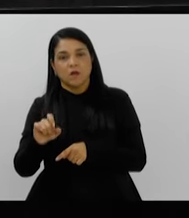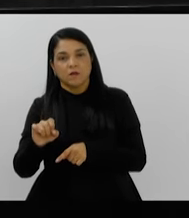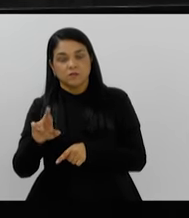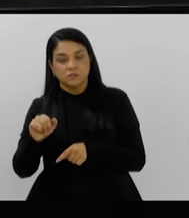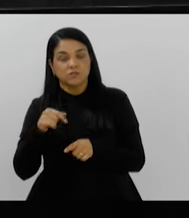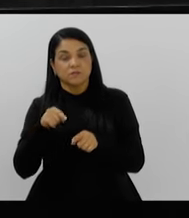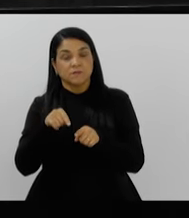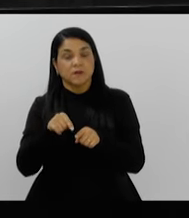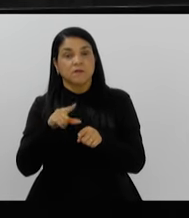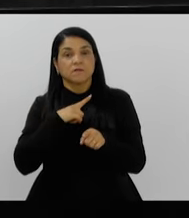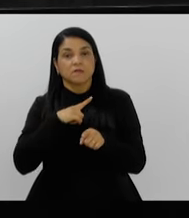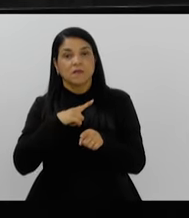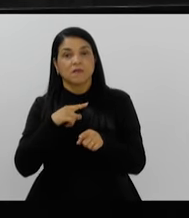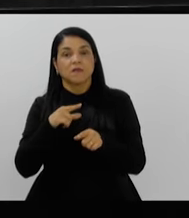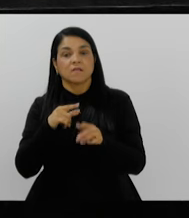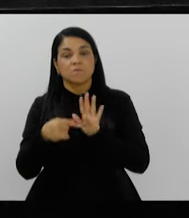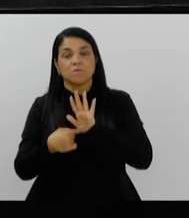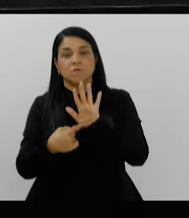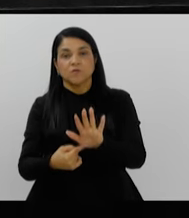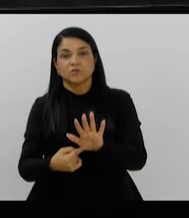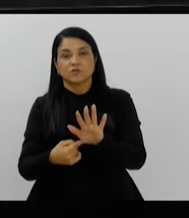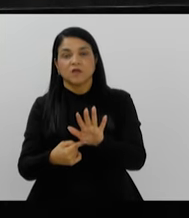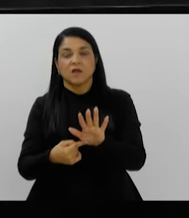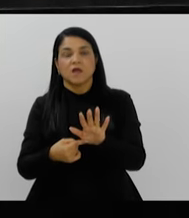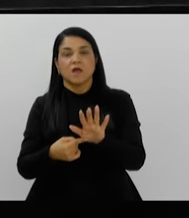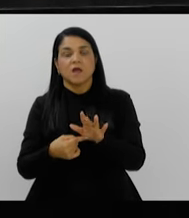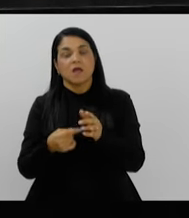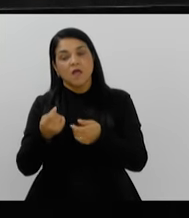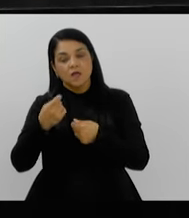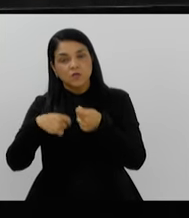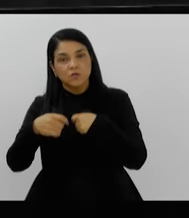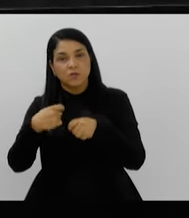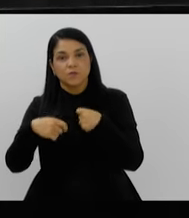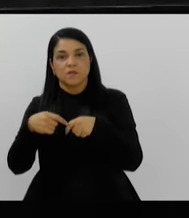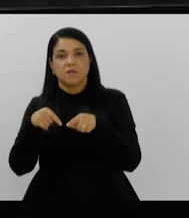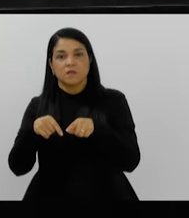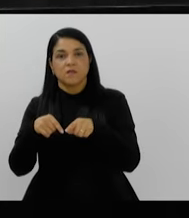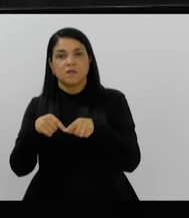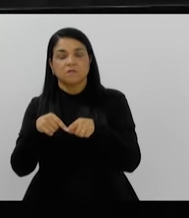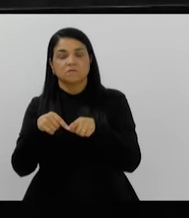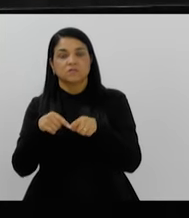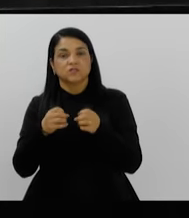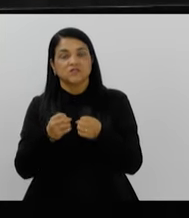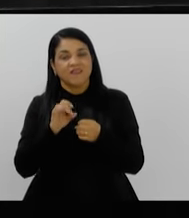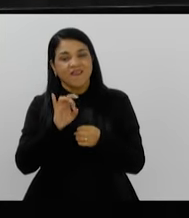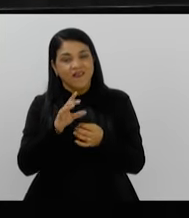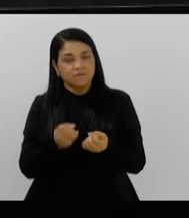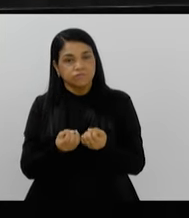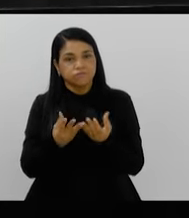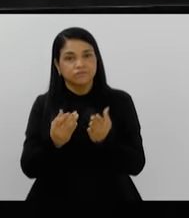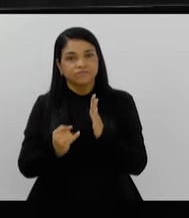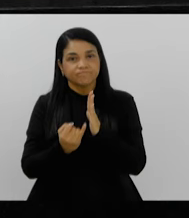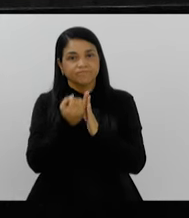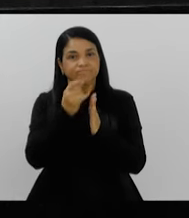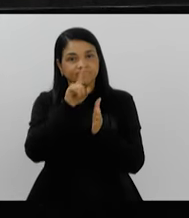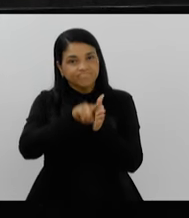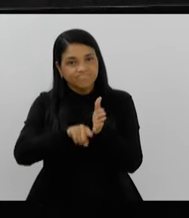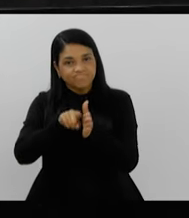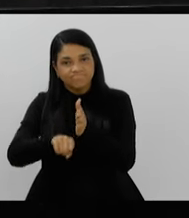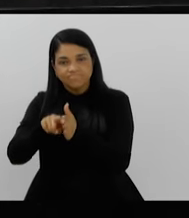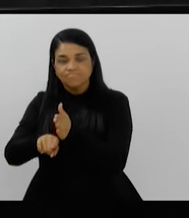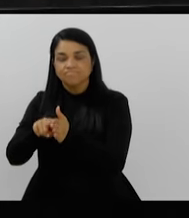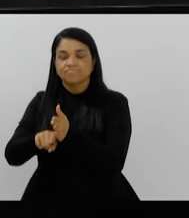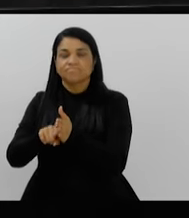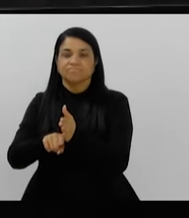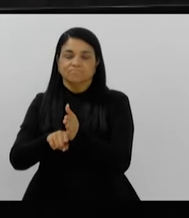nelas constem a demonstração da repercussão econômica sobre cada benefício fiscal ou financeiro fiscal que